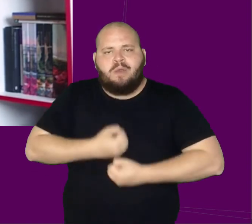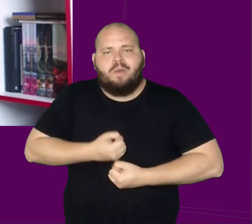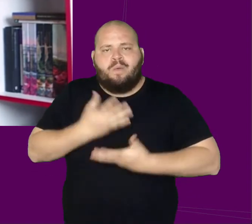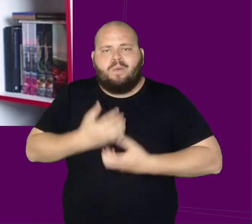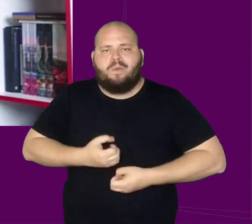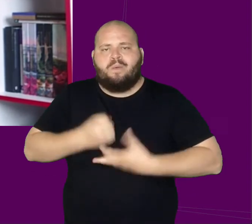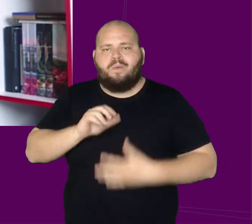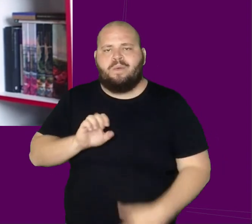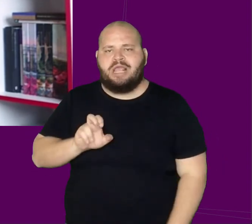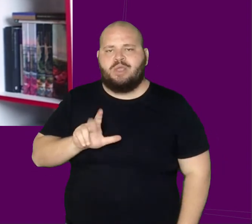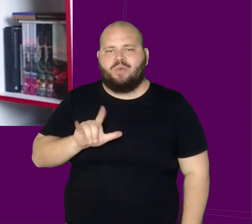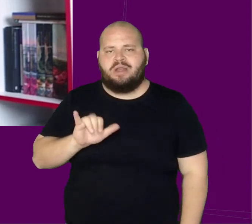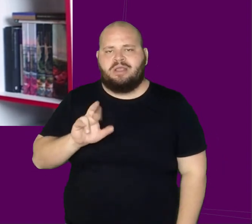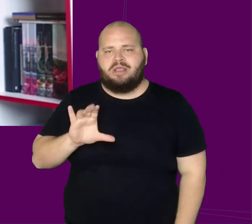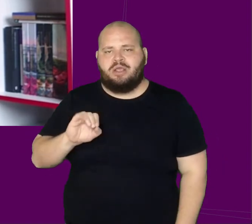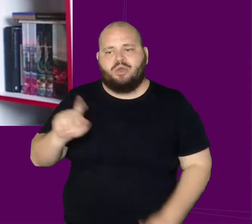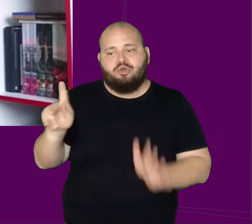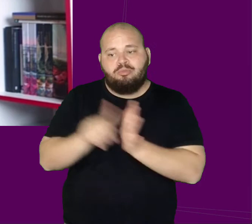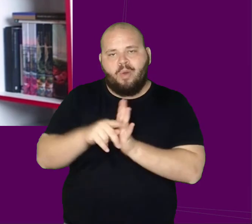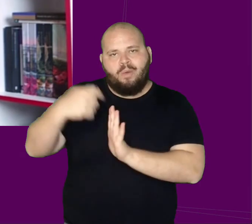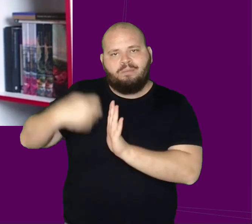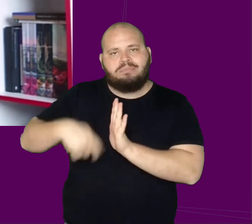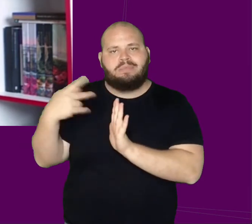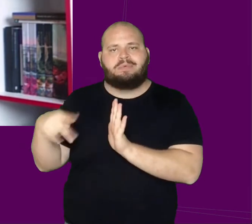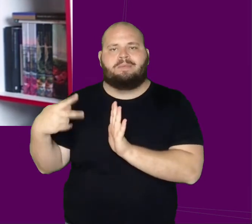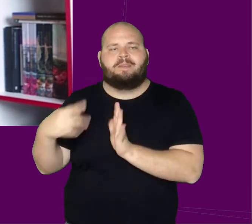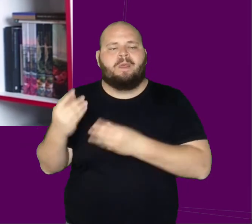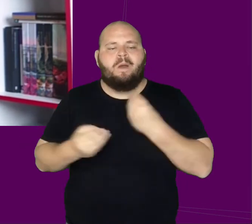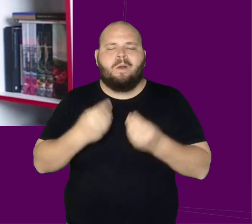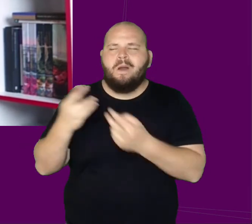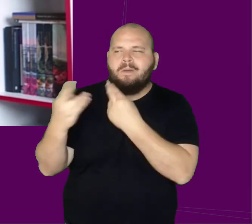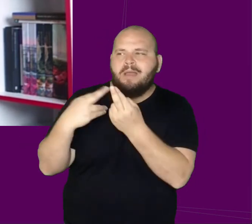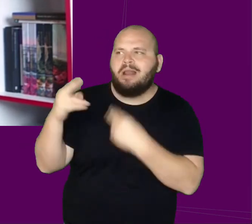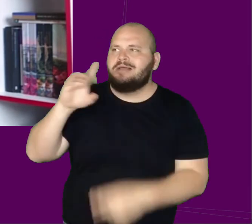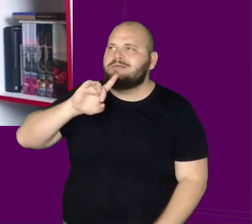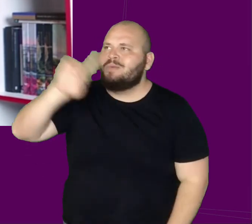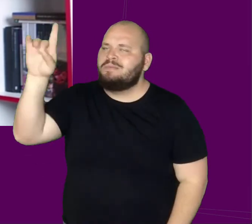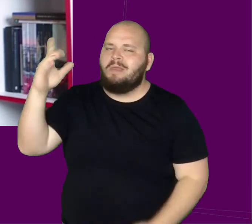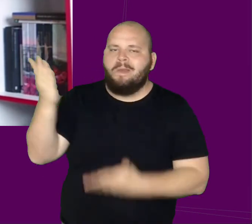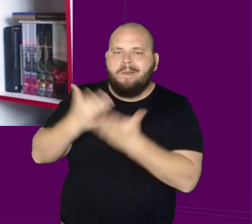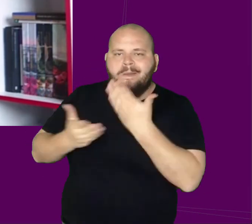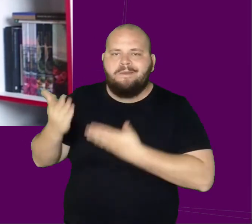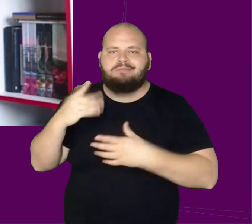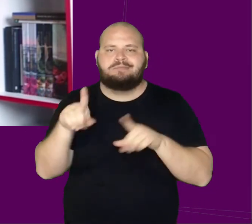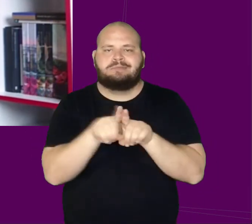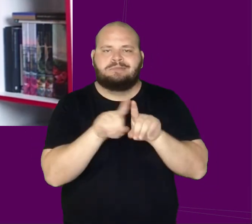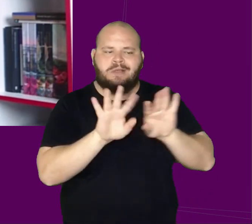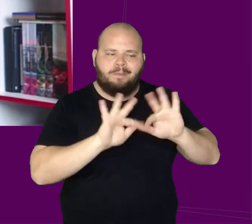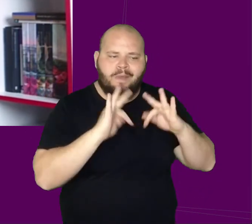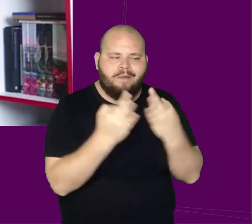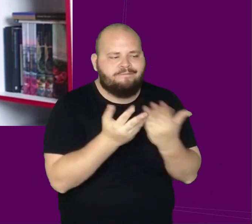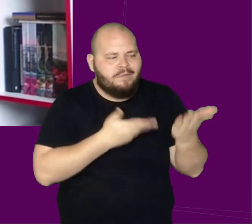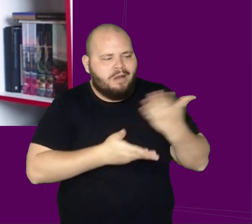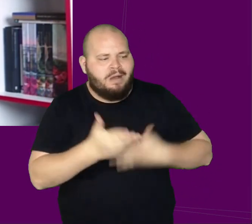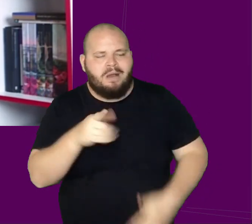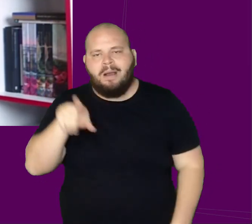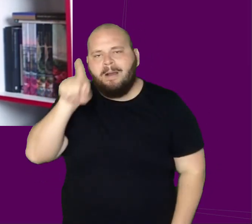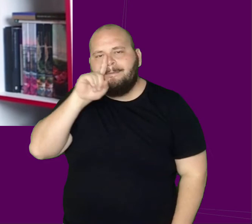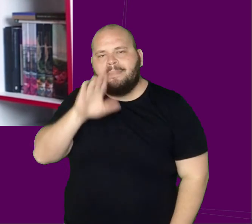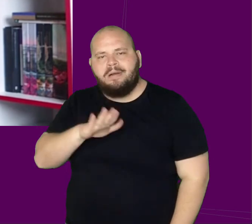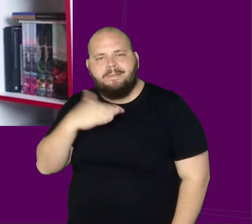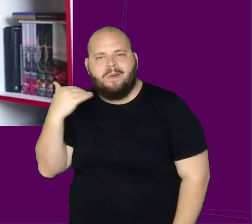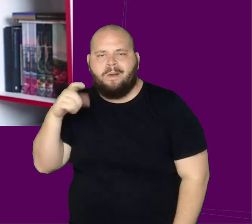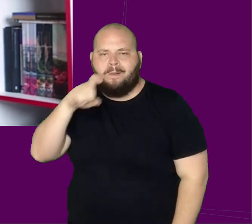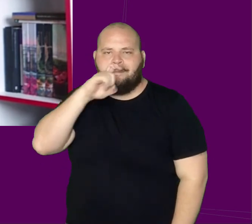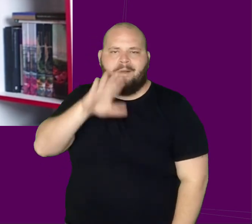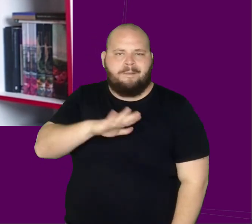poeta, fazem esse eu lírico? Como que é a relação dela com Deus? E aí aqui ela vai falar da família, aqui ela vai falar da perda da mãe, aqui ela vai falar da